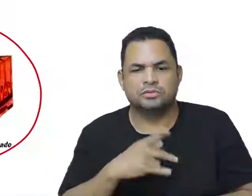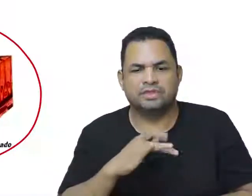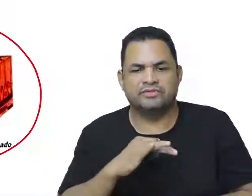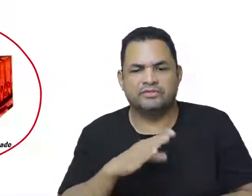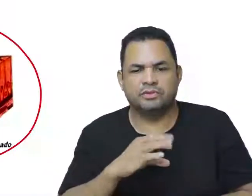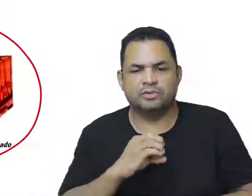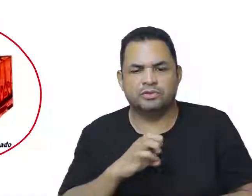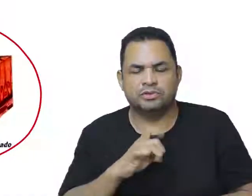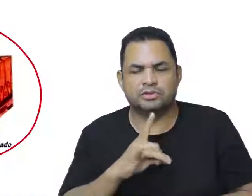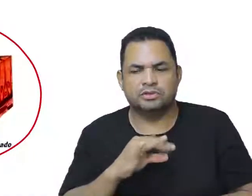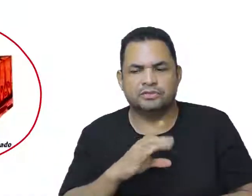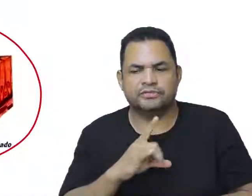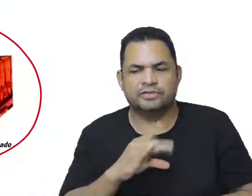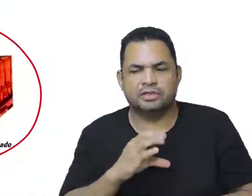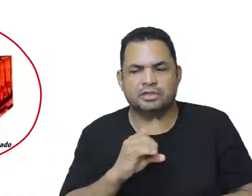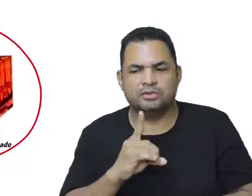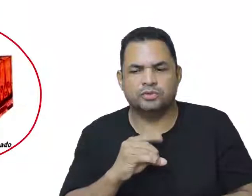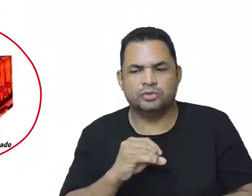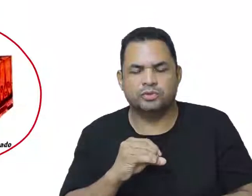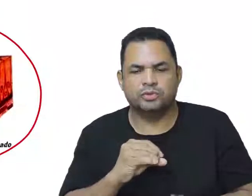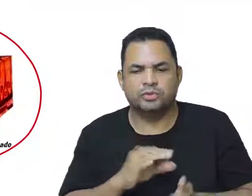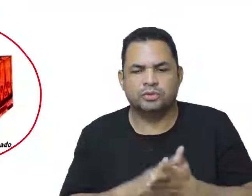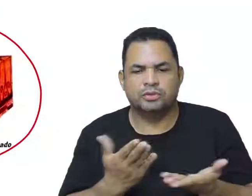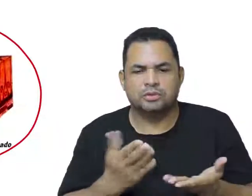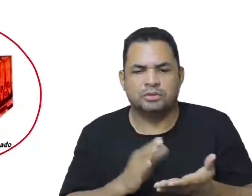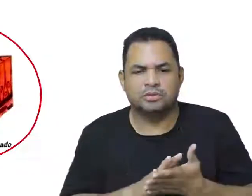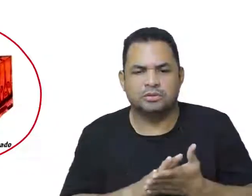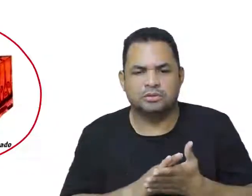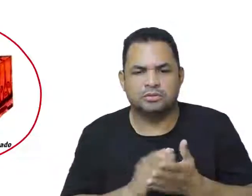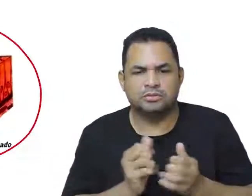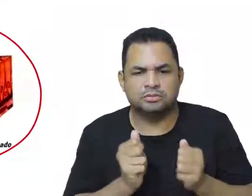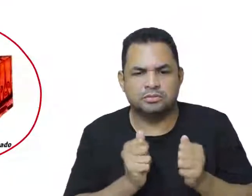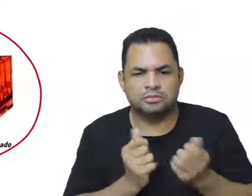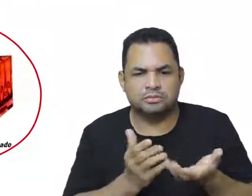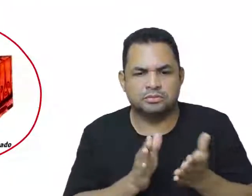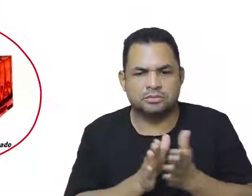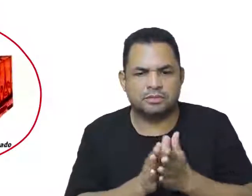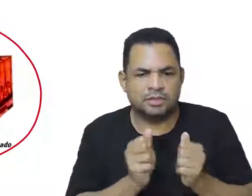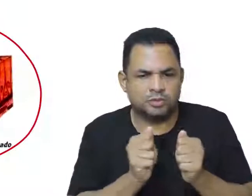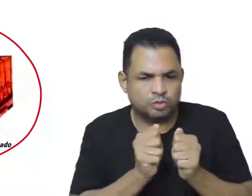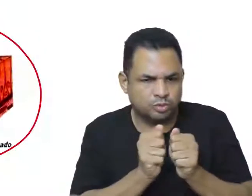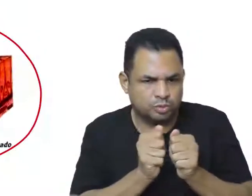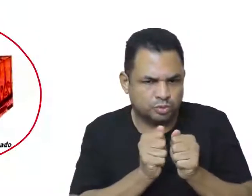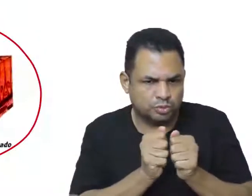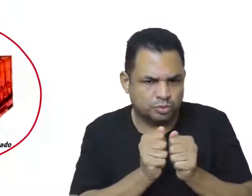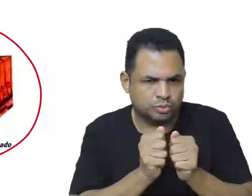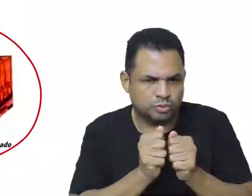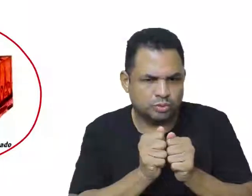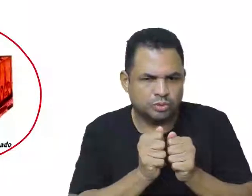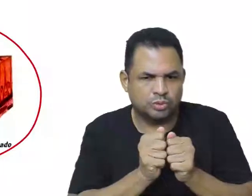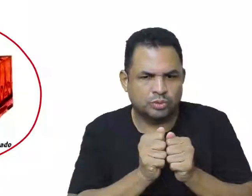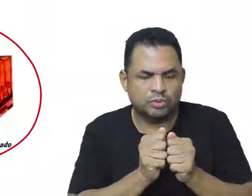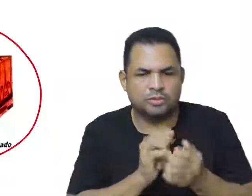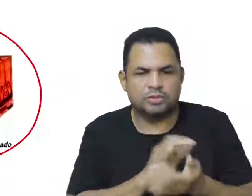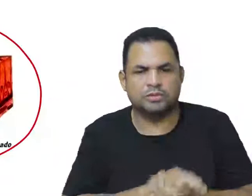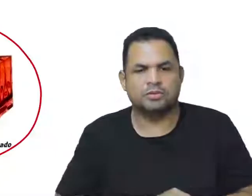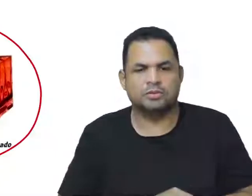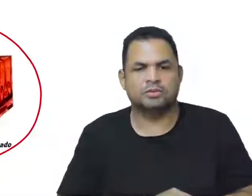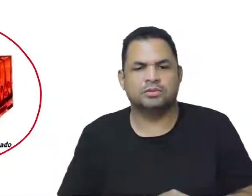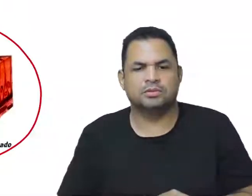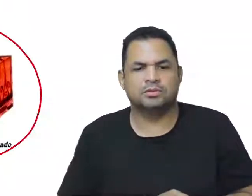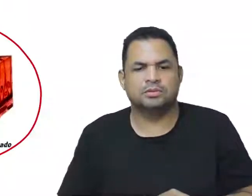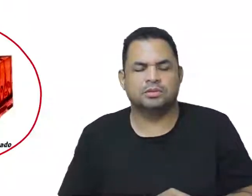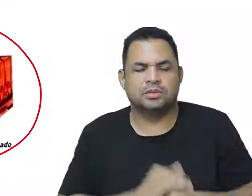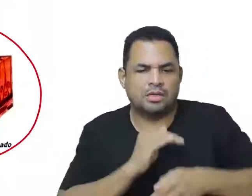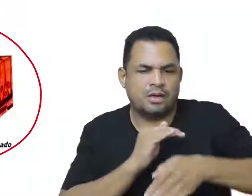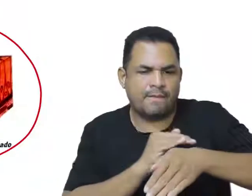pavimentoso estratificado, ele é mais justaposto aqui, né? Tem também aqui uma camada